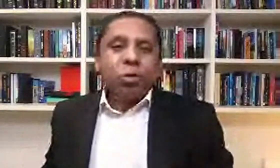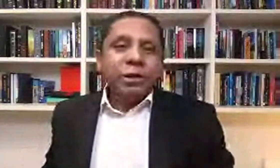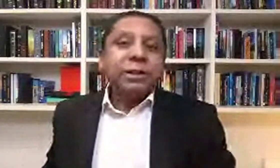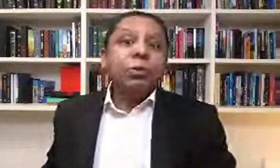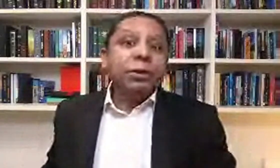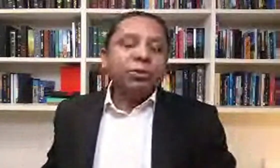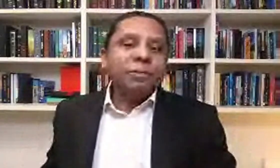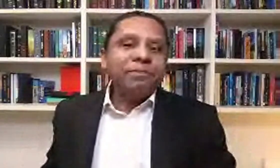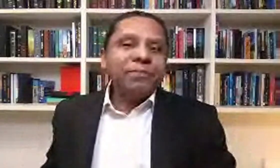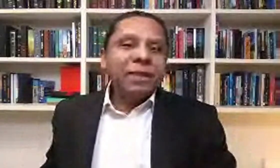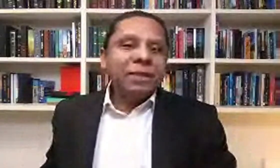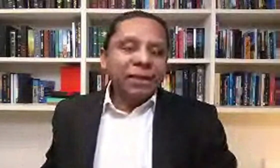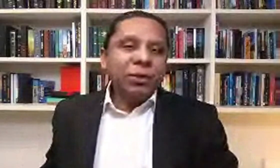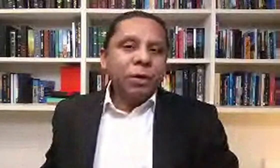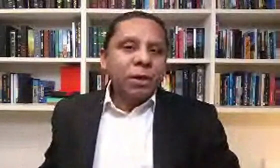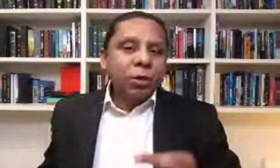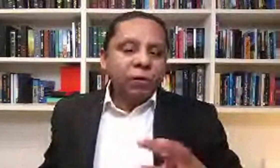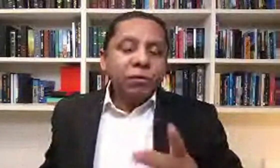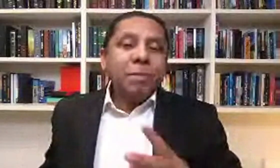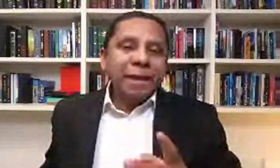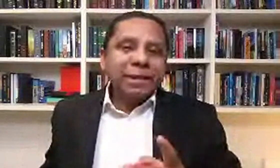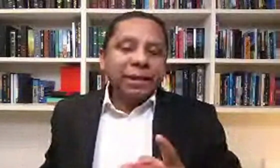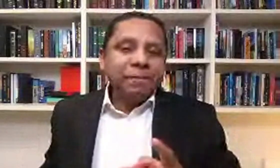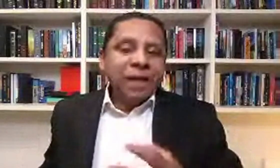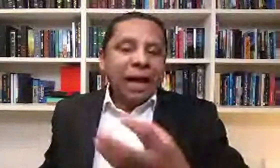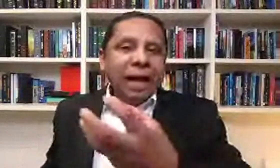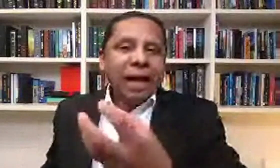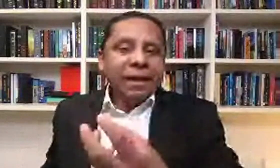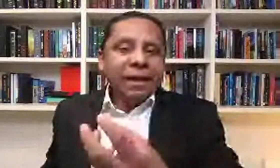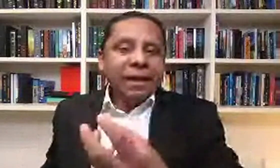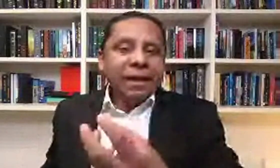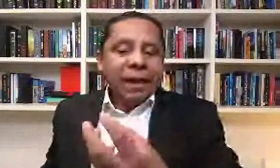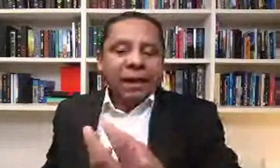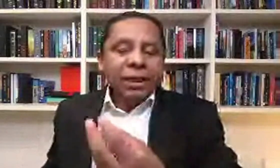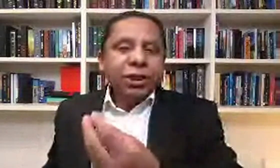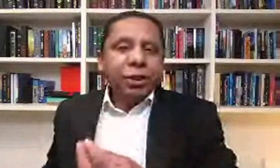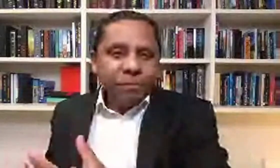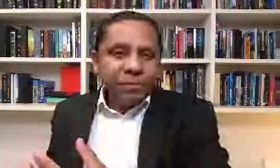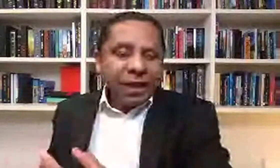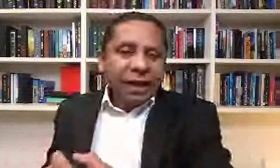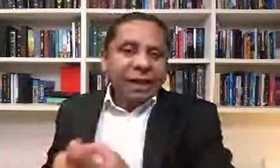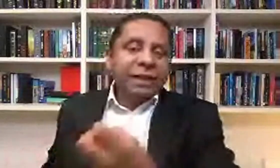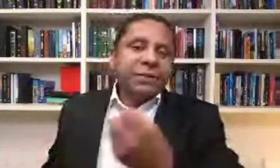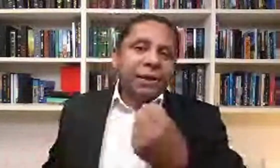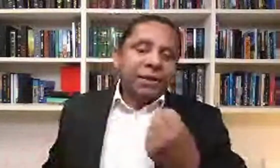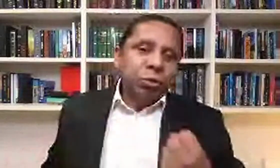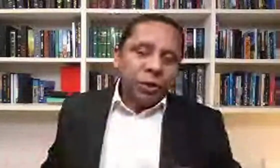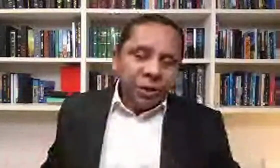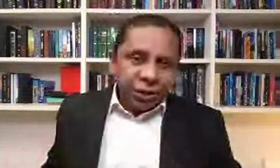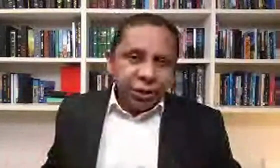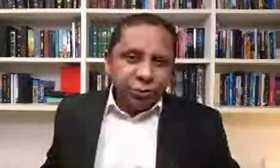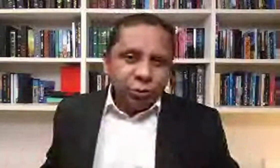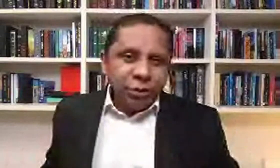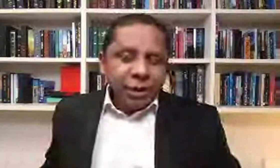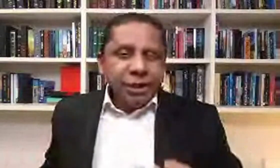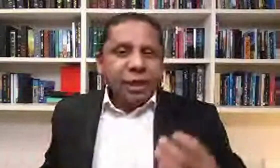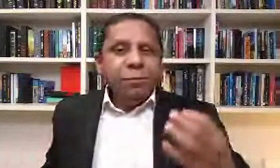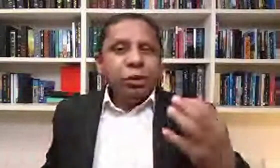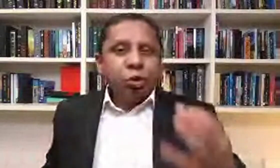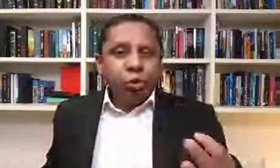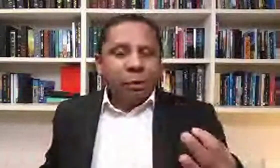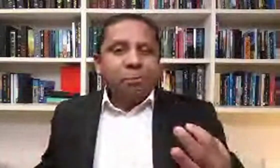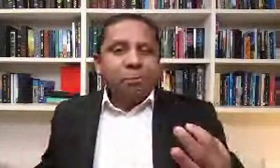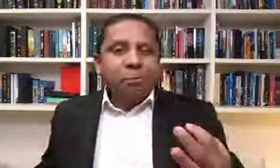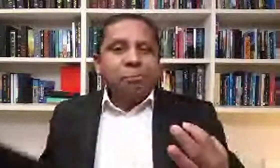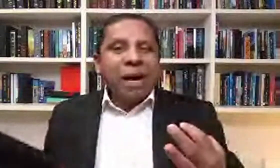ali aconteceu isso, entendeu? Houve uma mescla. A religião, ela entra no cristianismo e